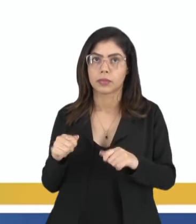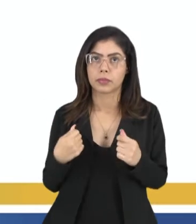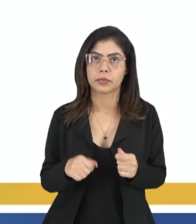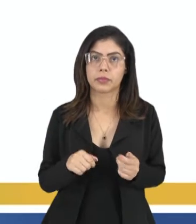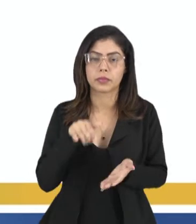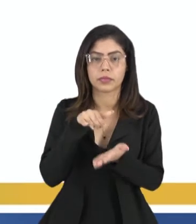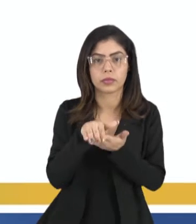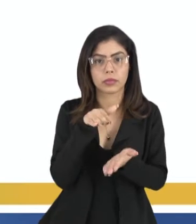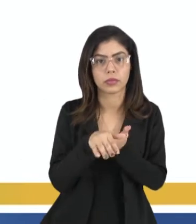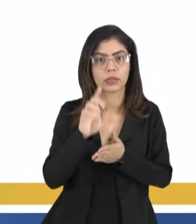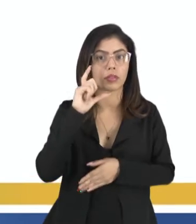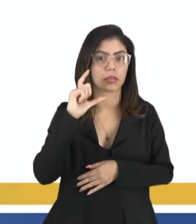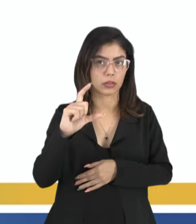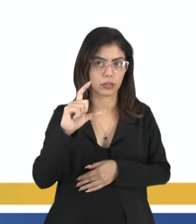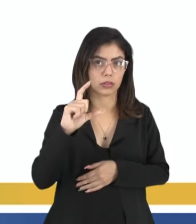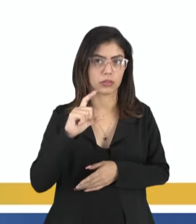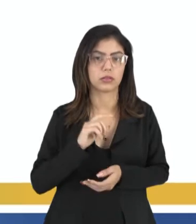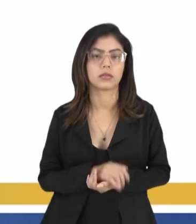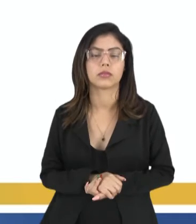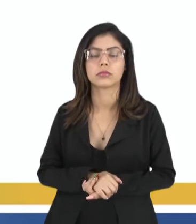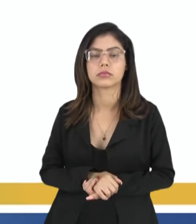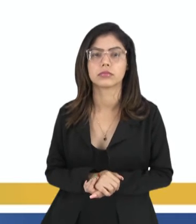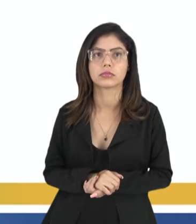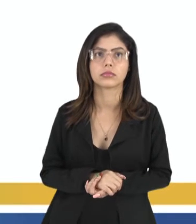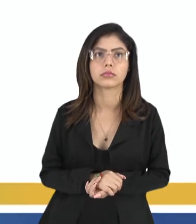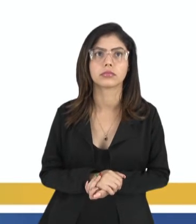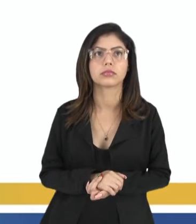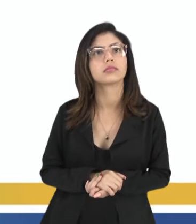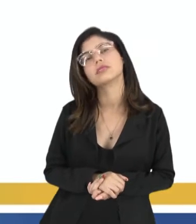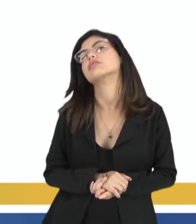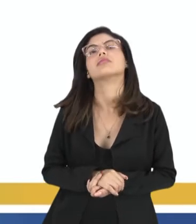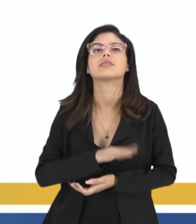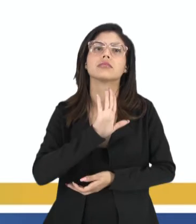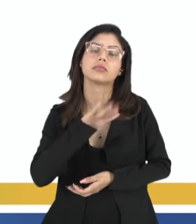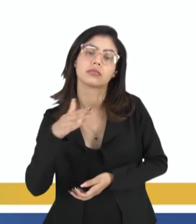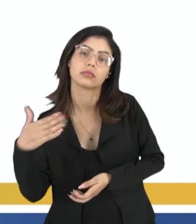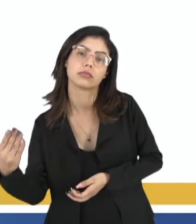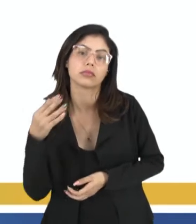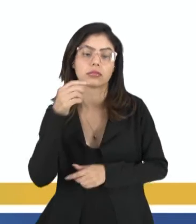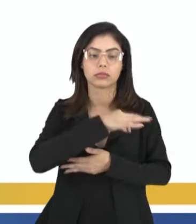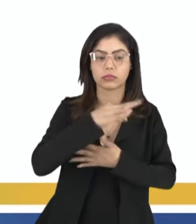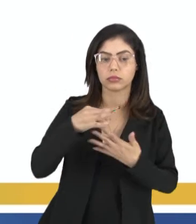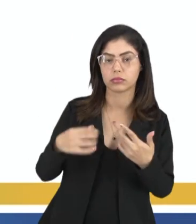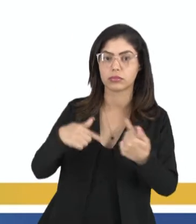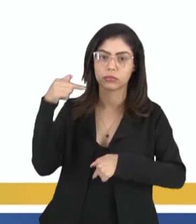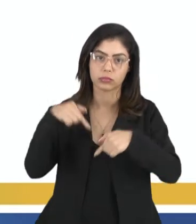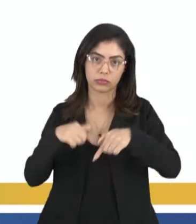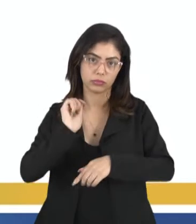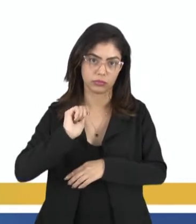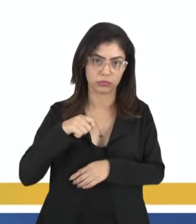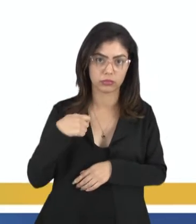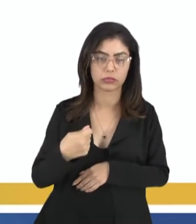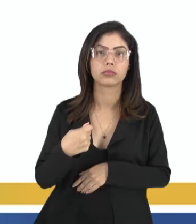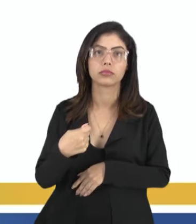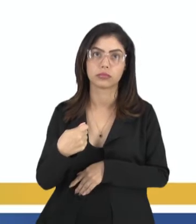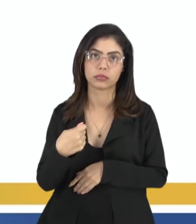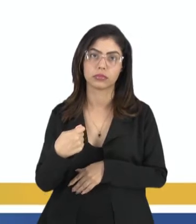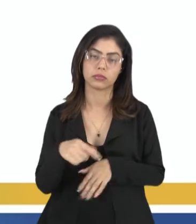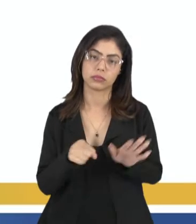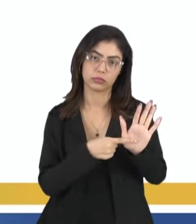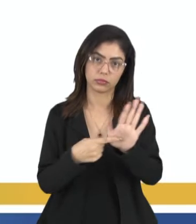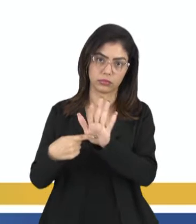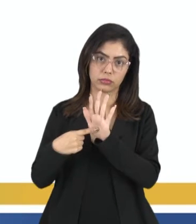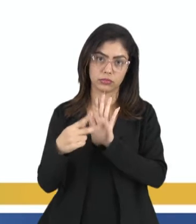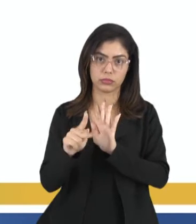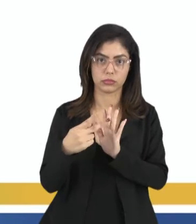impressa ou grafada de forma maiúscula. E quando o elemento químico, o símbolo dele ou a representação